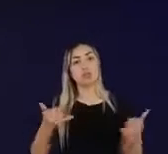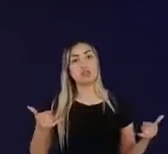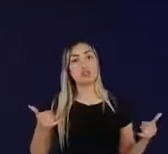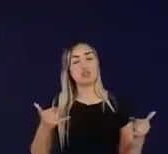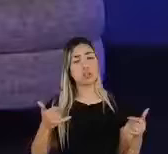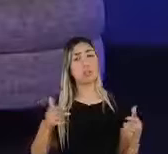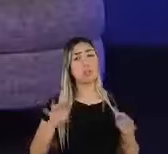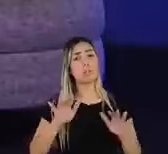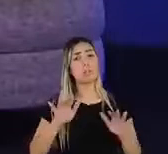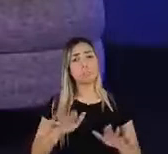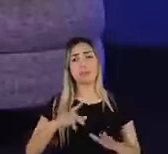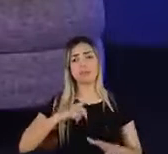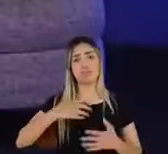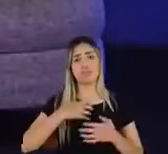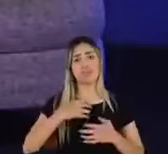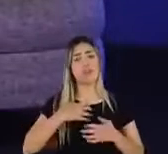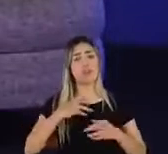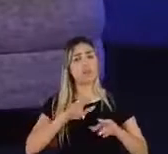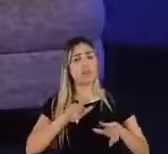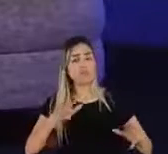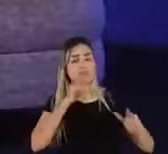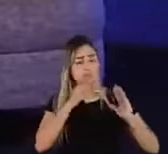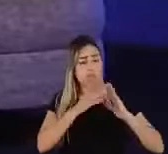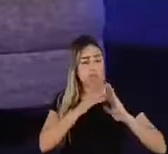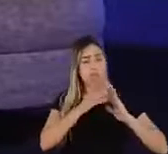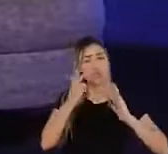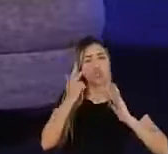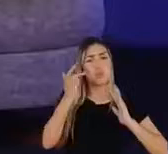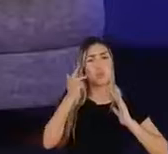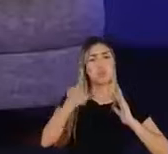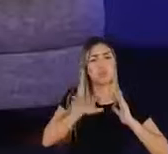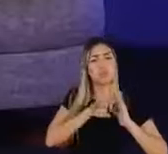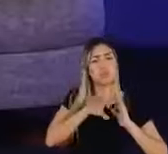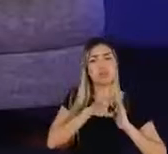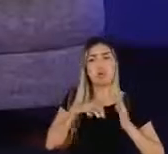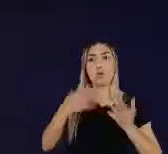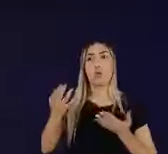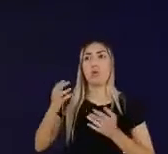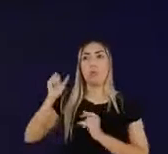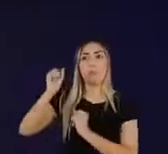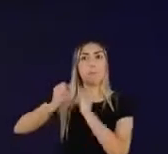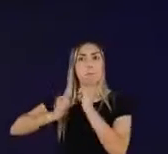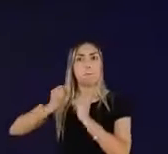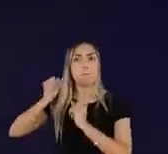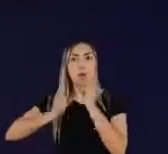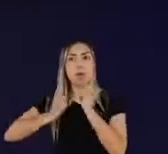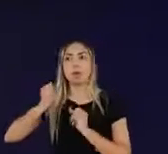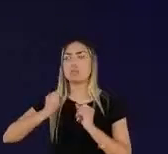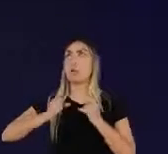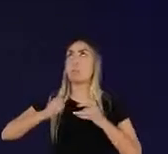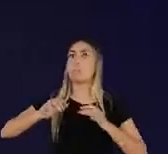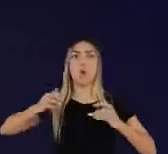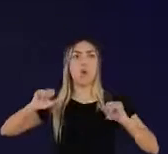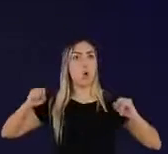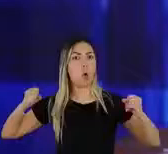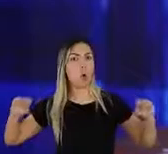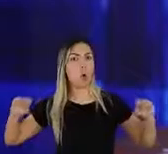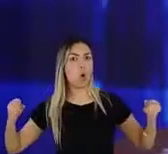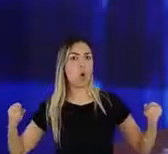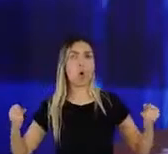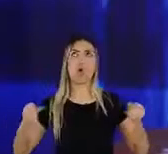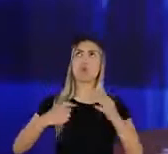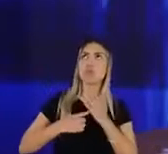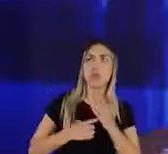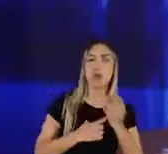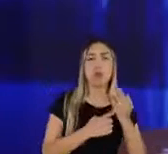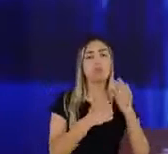extremamente diversas desde uma residência comum até uma indústria de grande porte alta tecnologia e a gente vem tentando sim